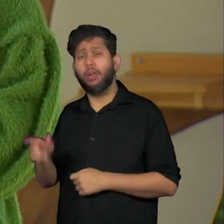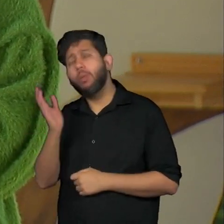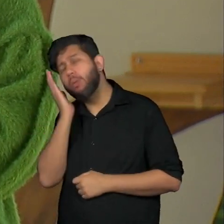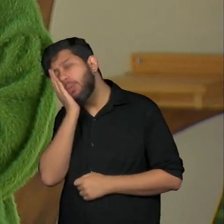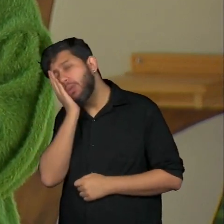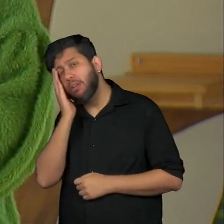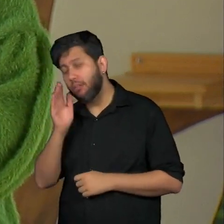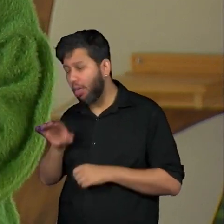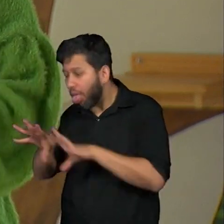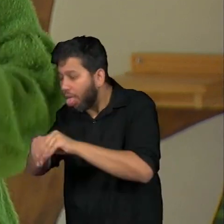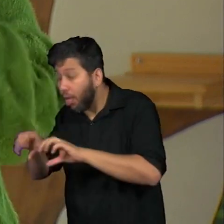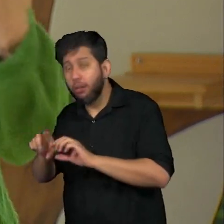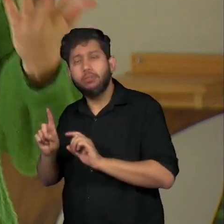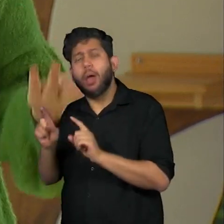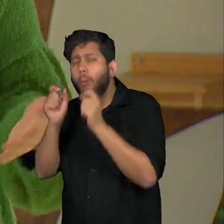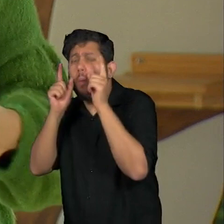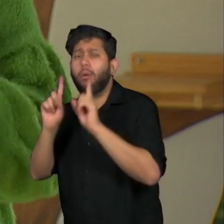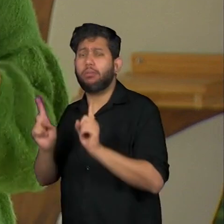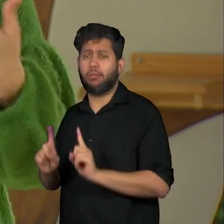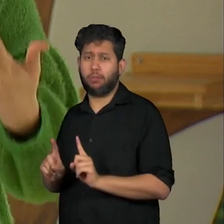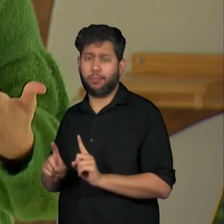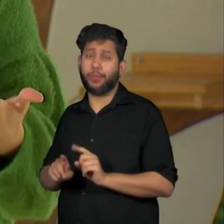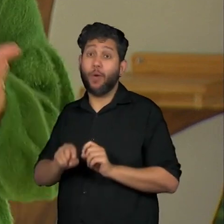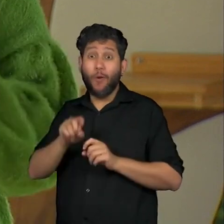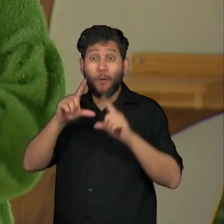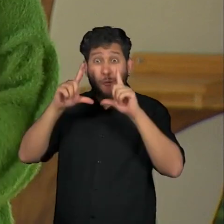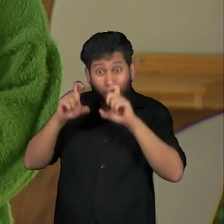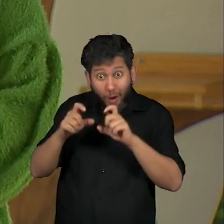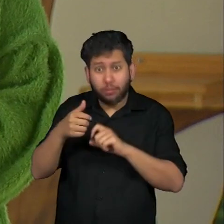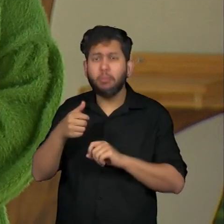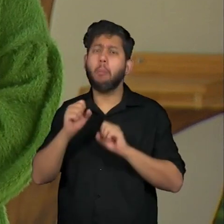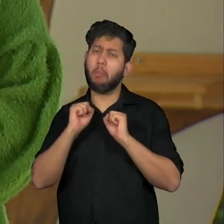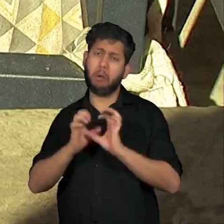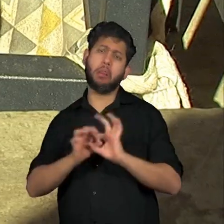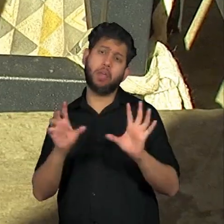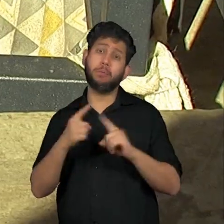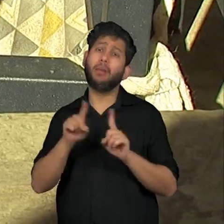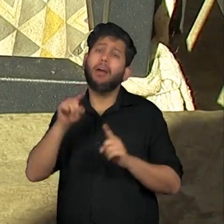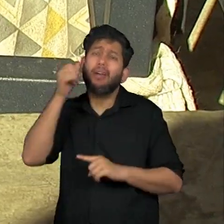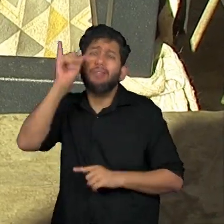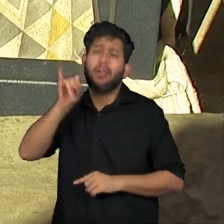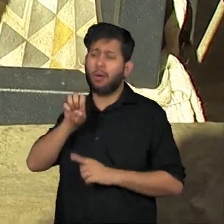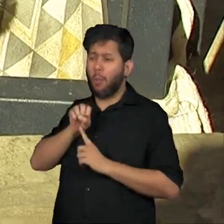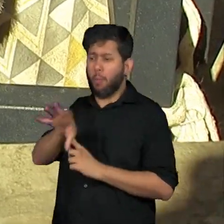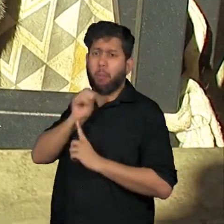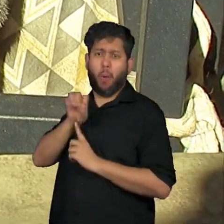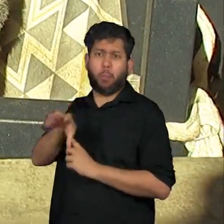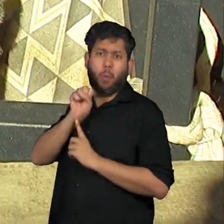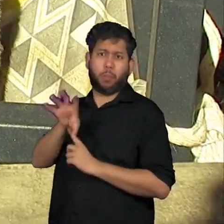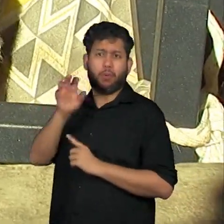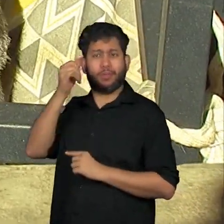acordar os gatos, e sempre que for fotografar e filmar, a gente pede para não usar o flash.